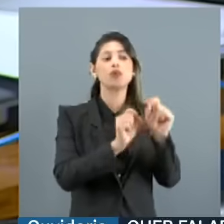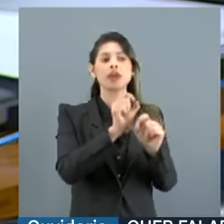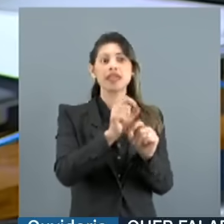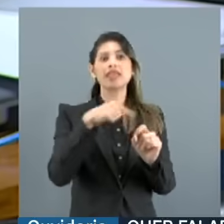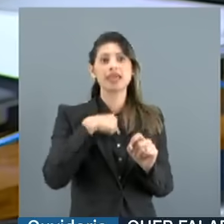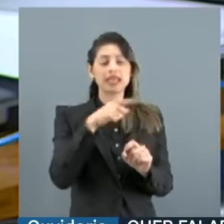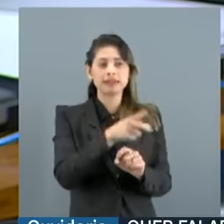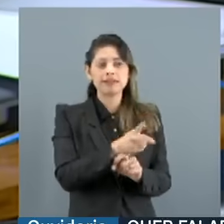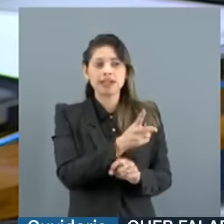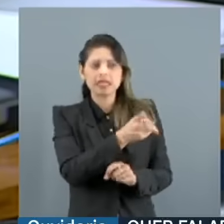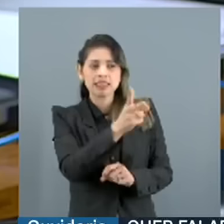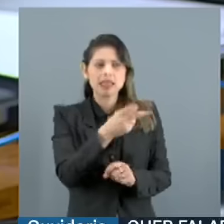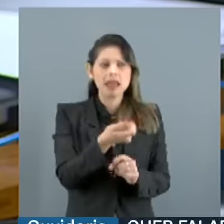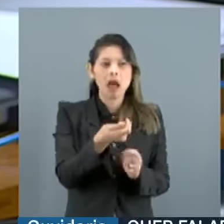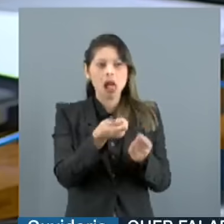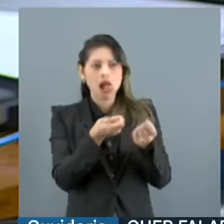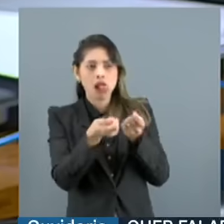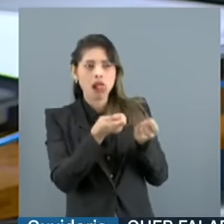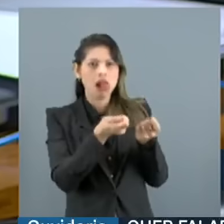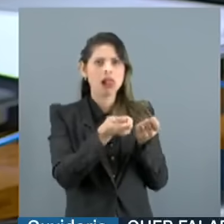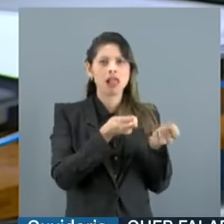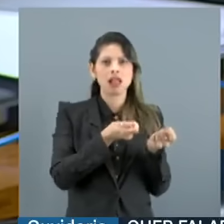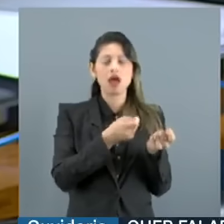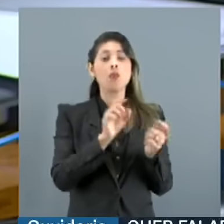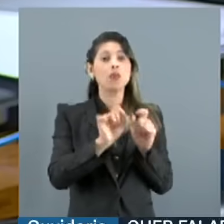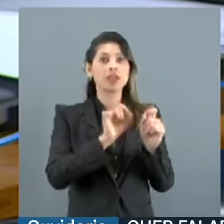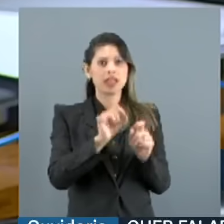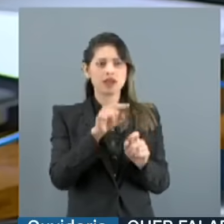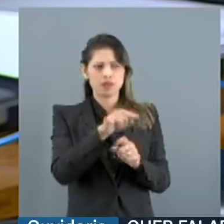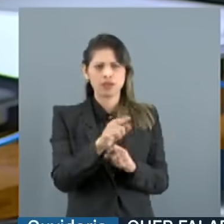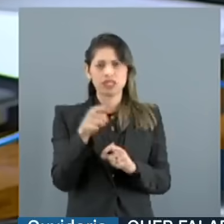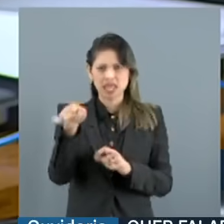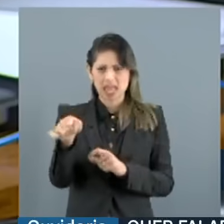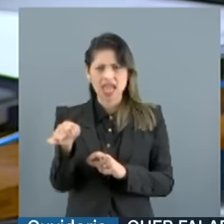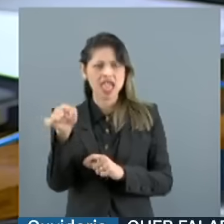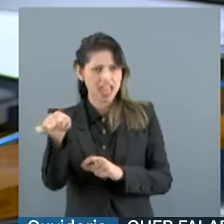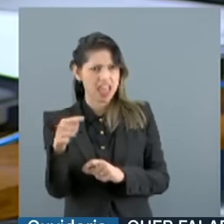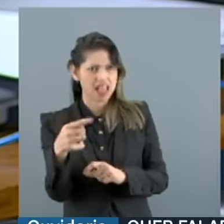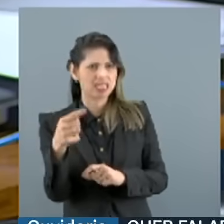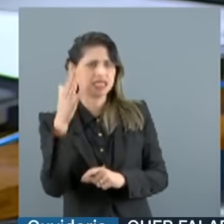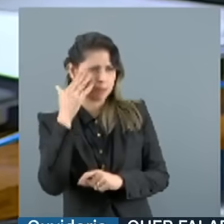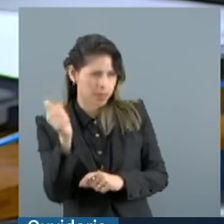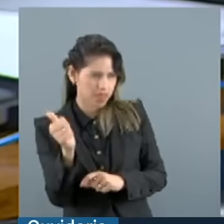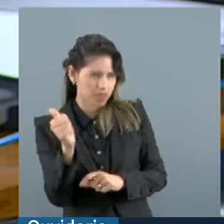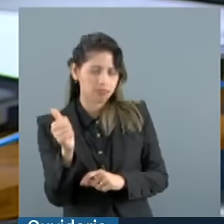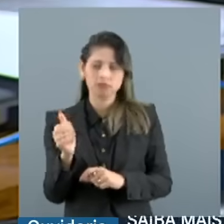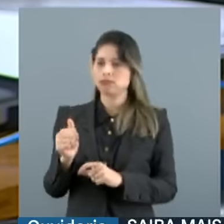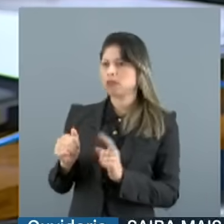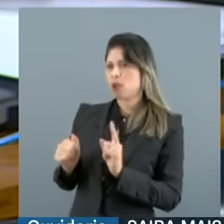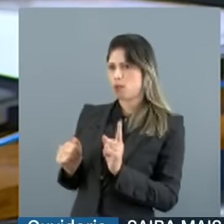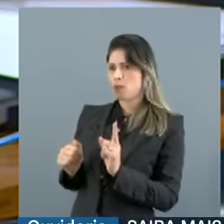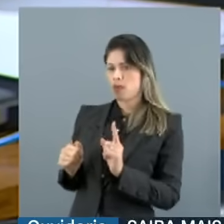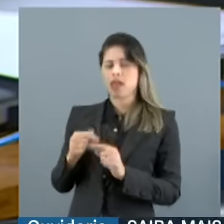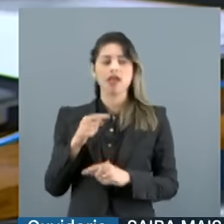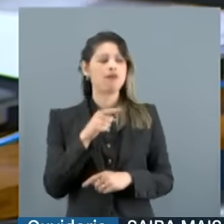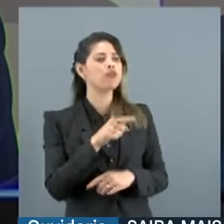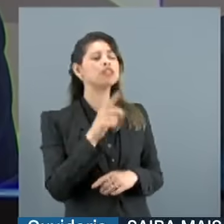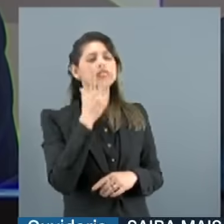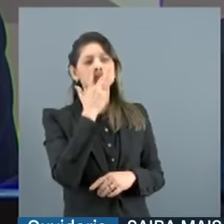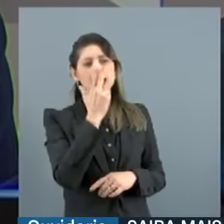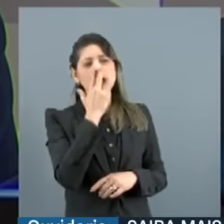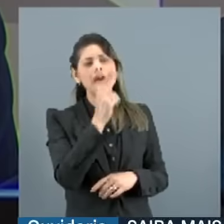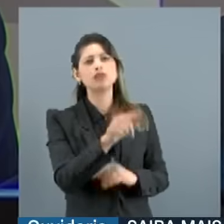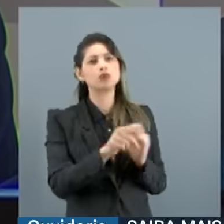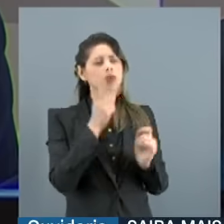com o senhor sem o conhecimento e o consentimento do Bolsonaro? Não. O senhor considera que Carla Zambelli,